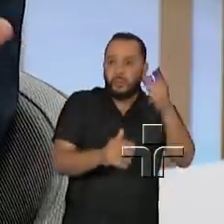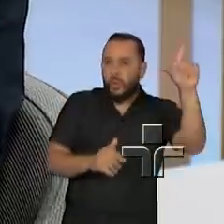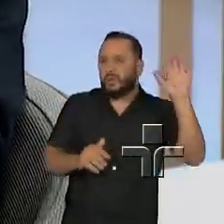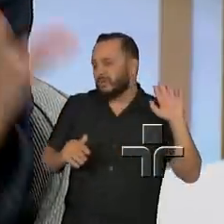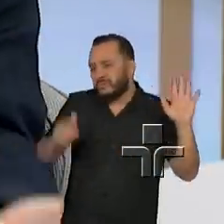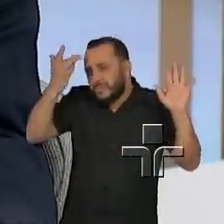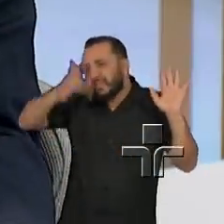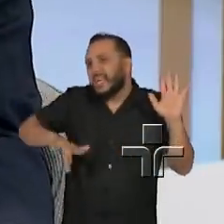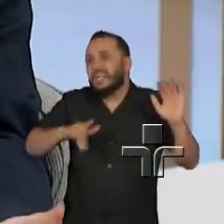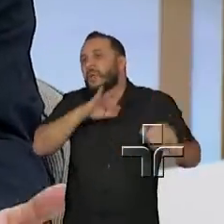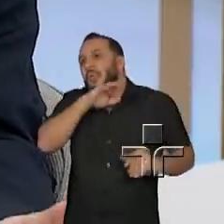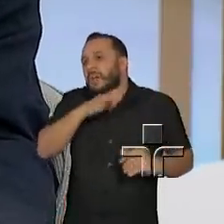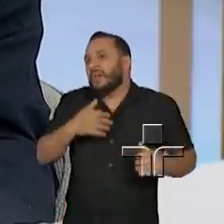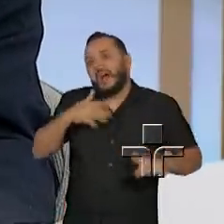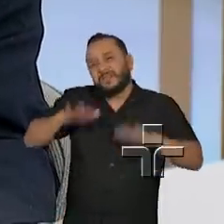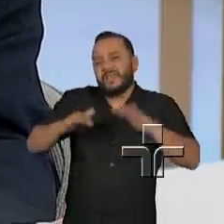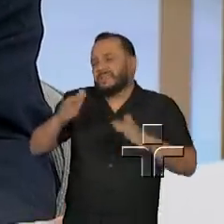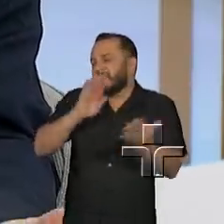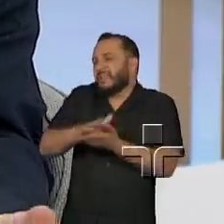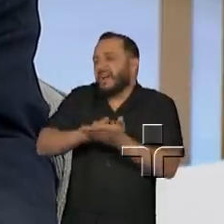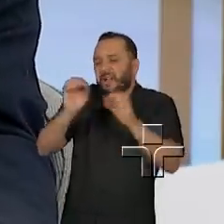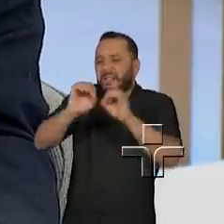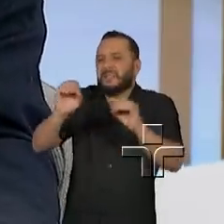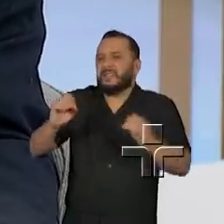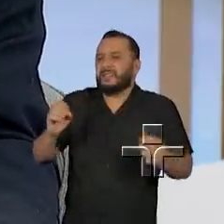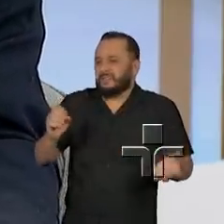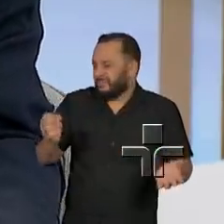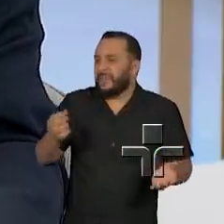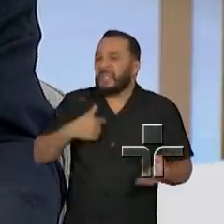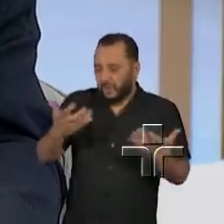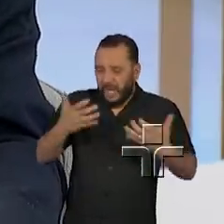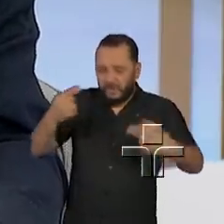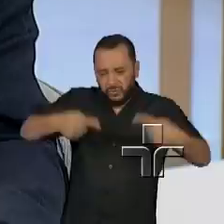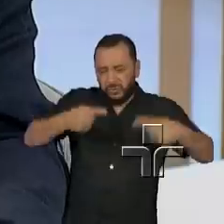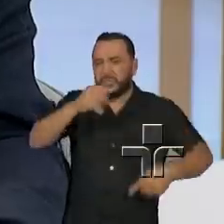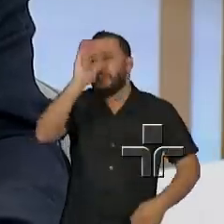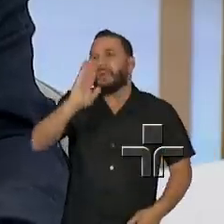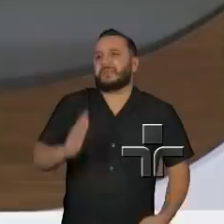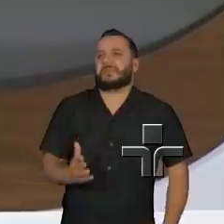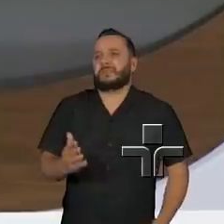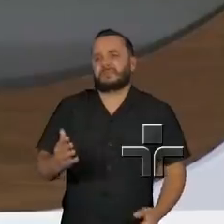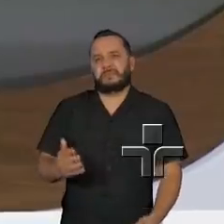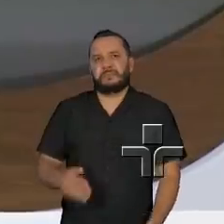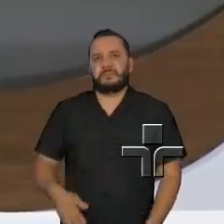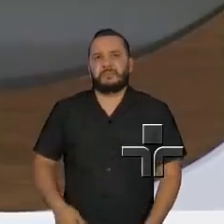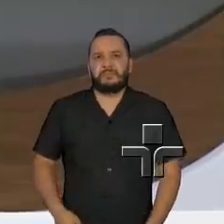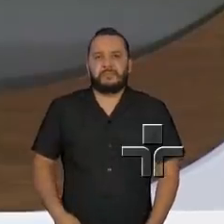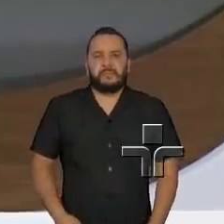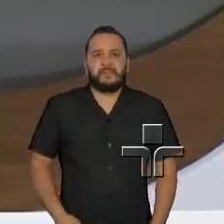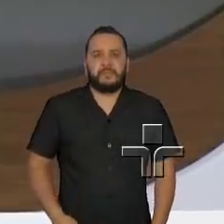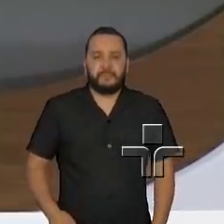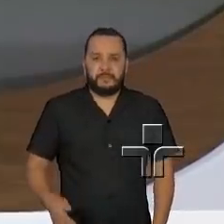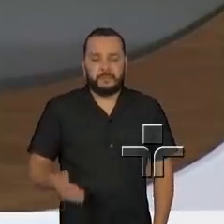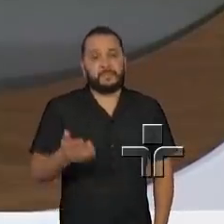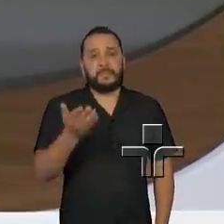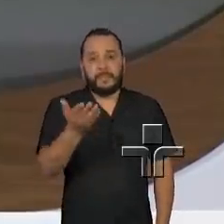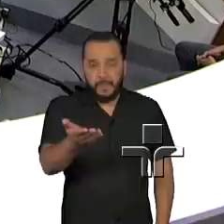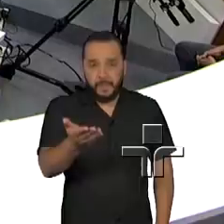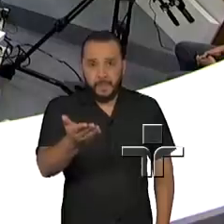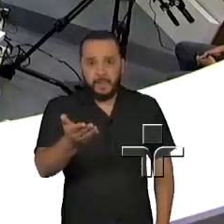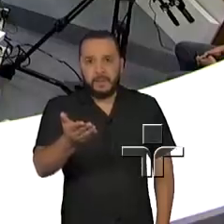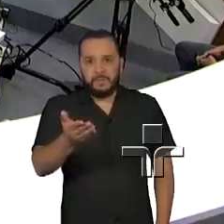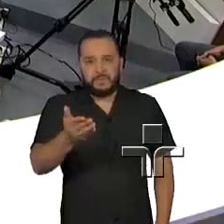se isso é ruim, talvez não seja nada. Não me interessa. O que me interessa é discutir o país. Professor, a gente tem essa questão